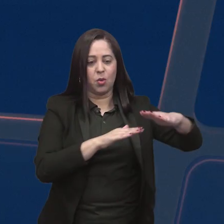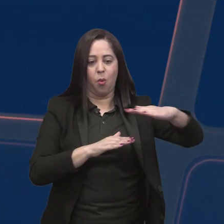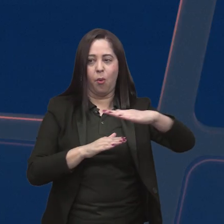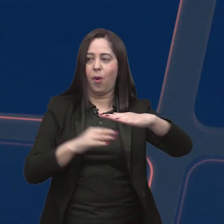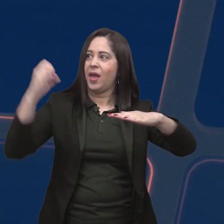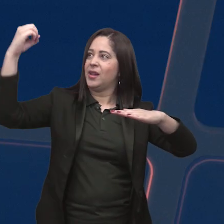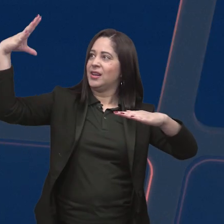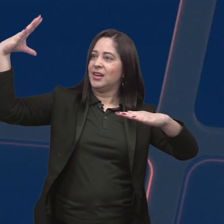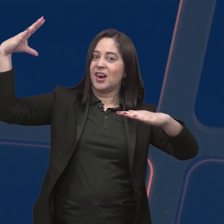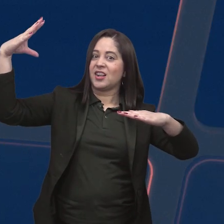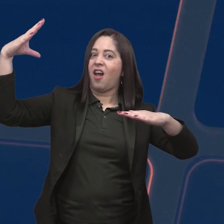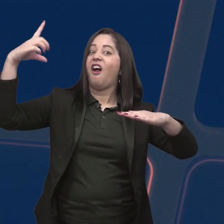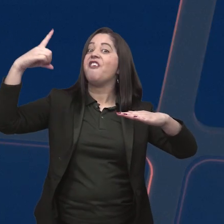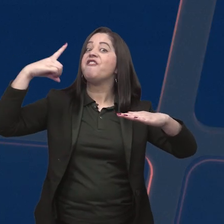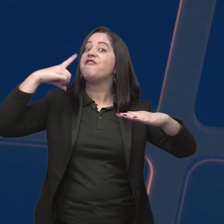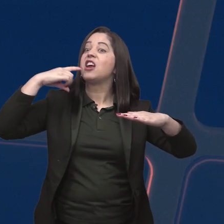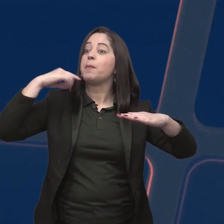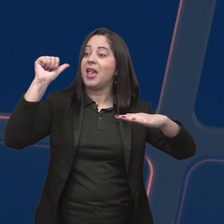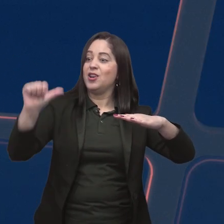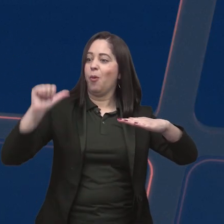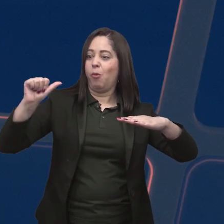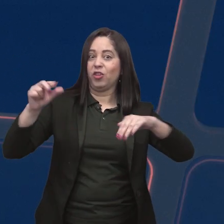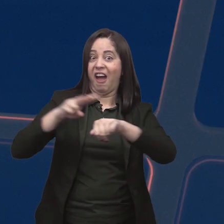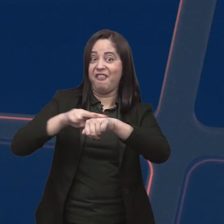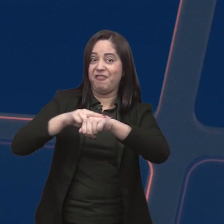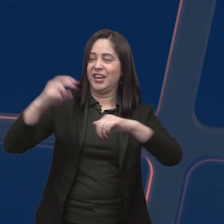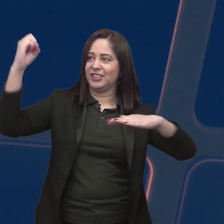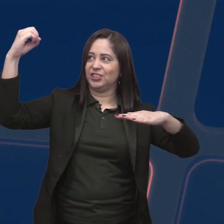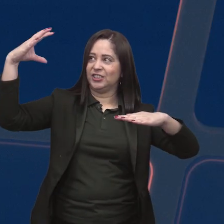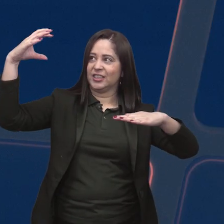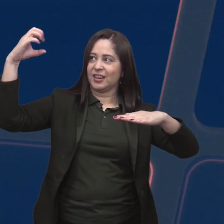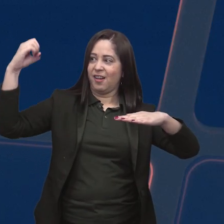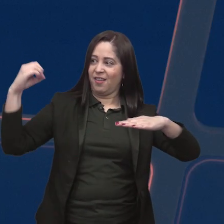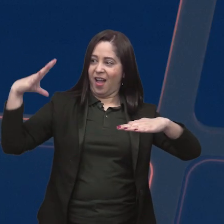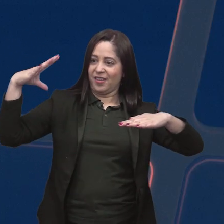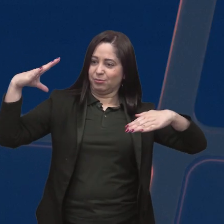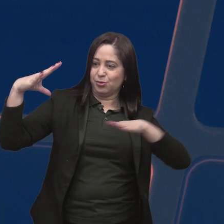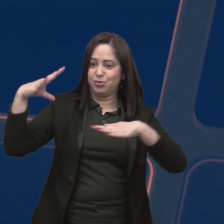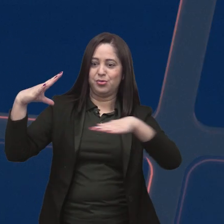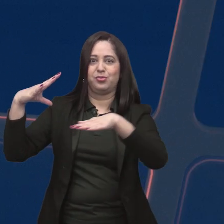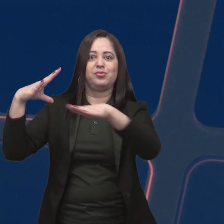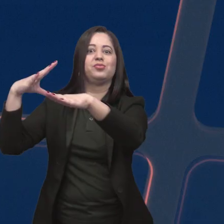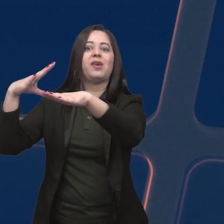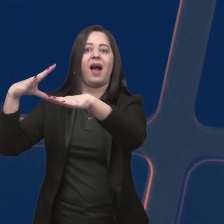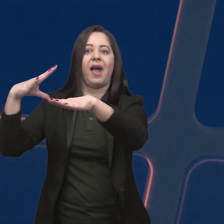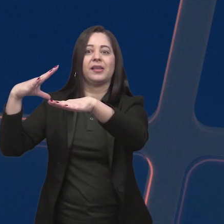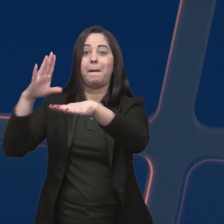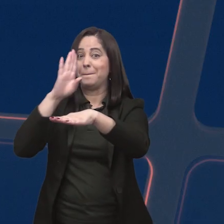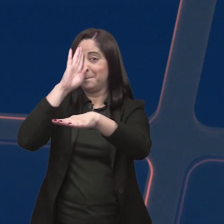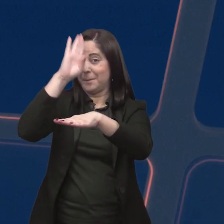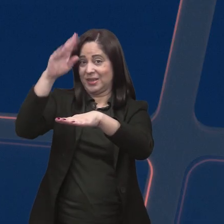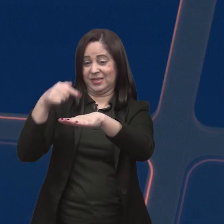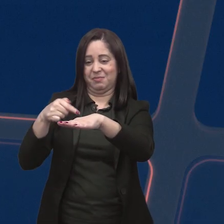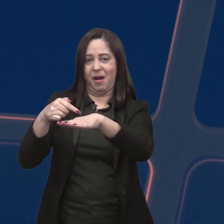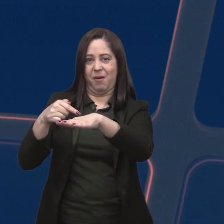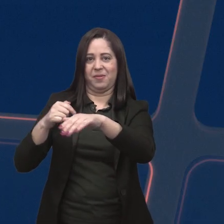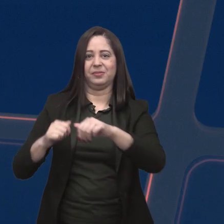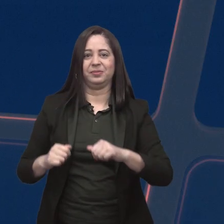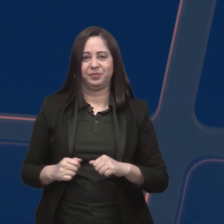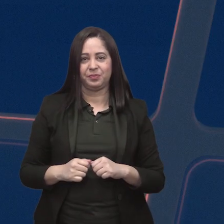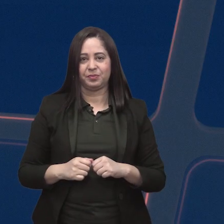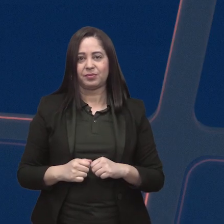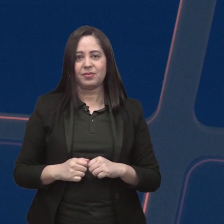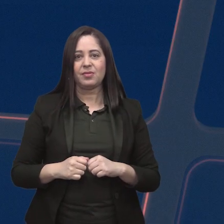a aproximação do ônibus e altera o sinal automaticamente, criando uma espécie de onda verde para priorizar o